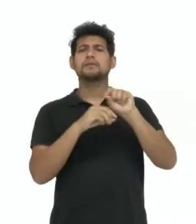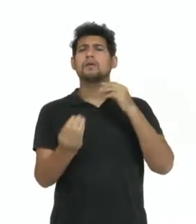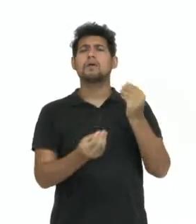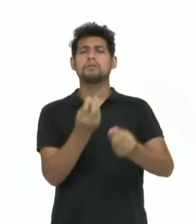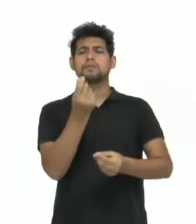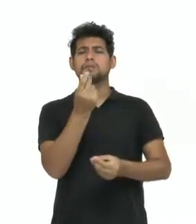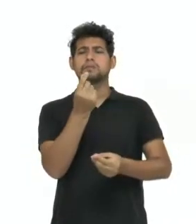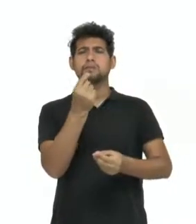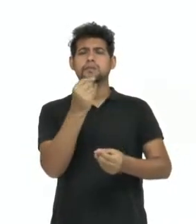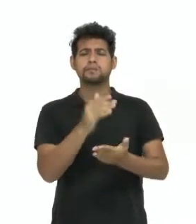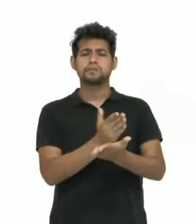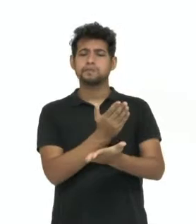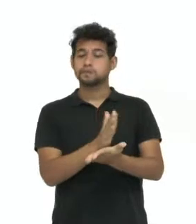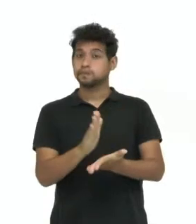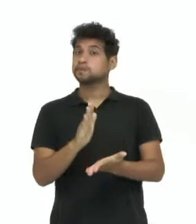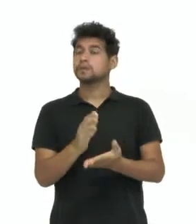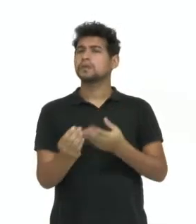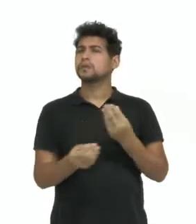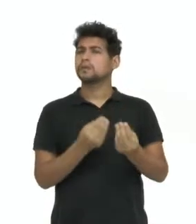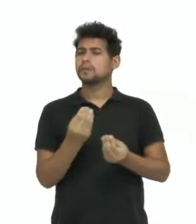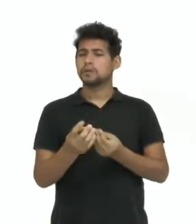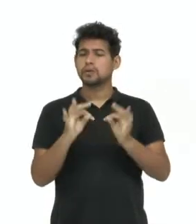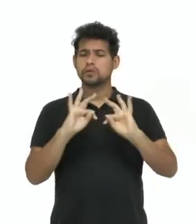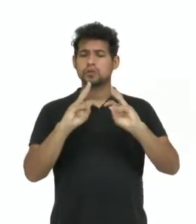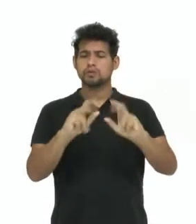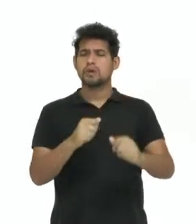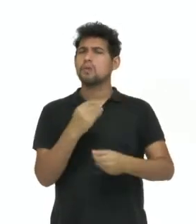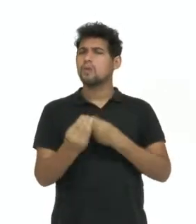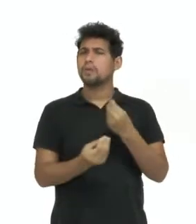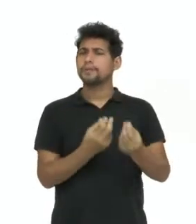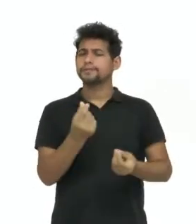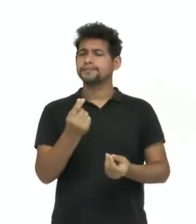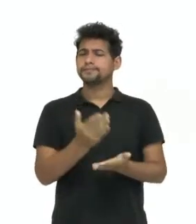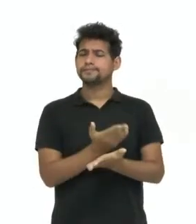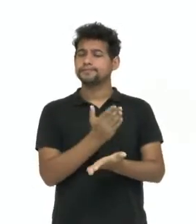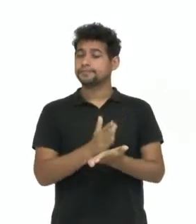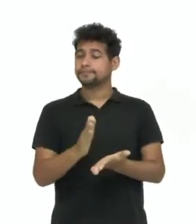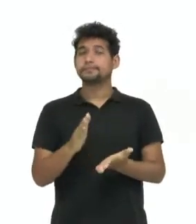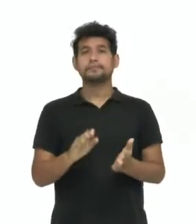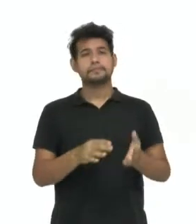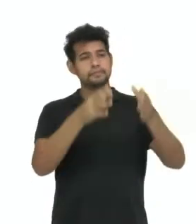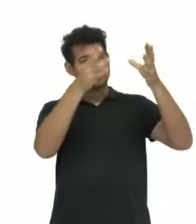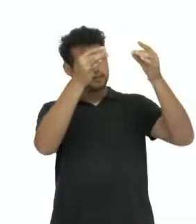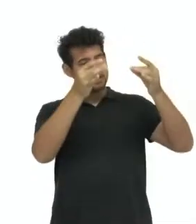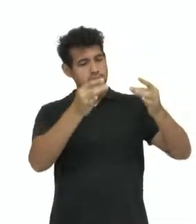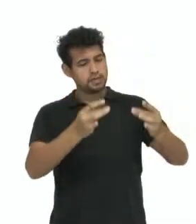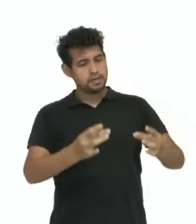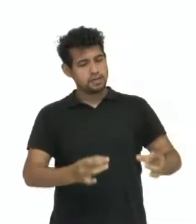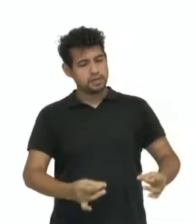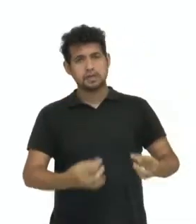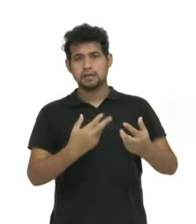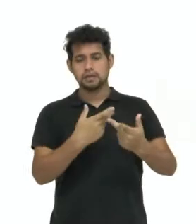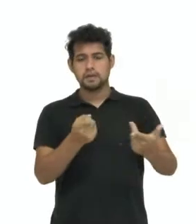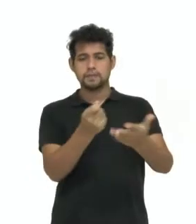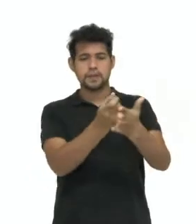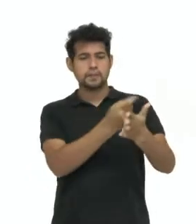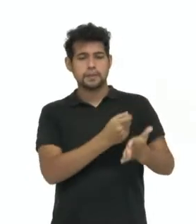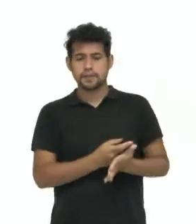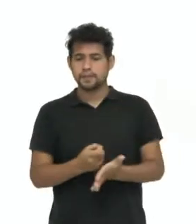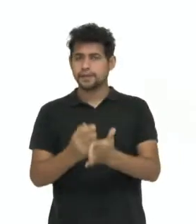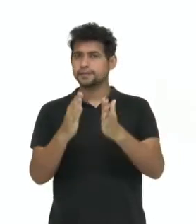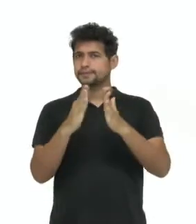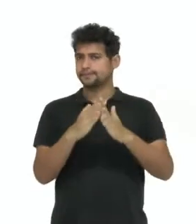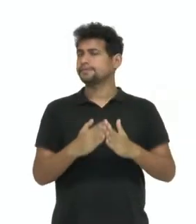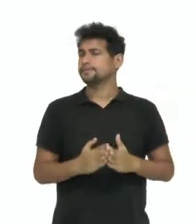dividido. Importante. Pega o orçamento total, como que vai ser dividido? Liste todos os gastos da casa. Eu